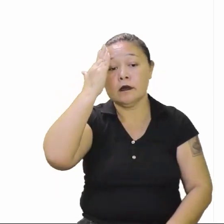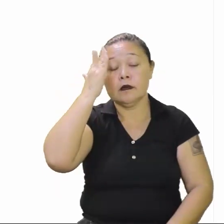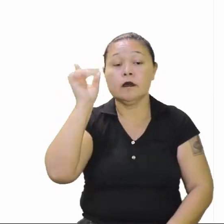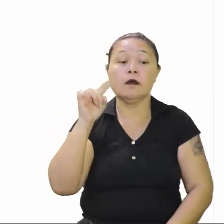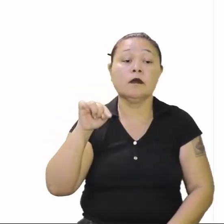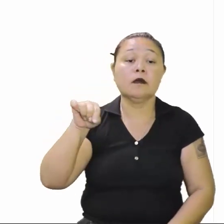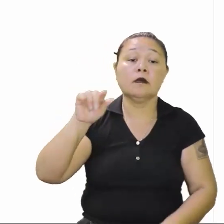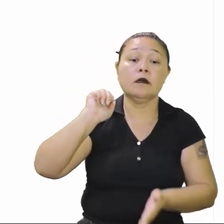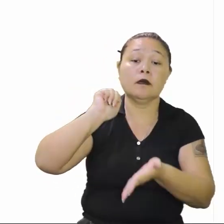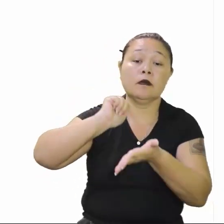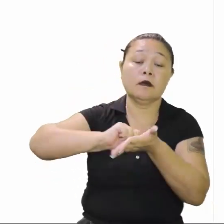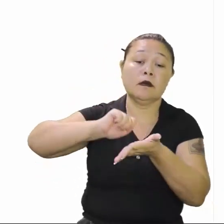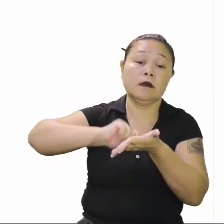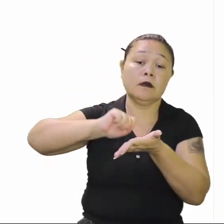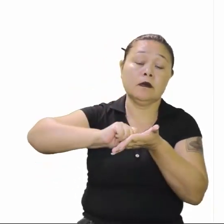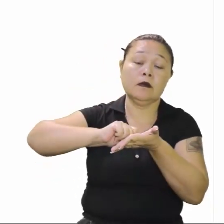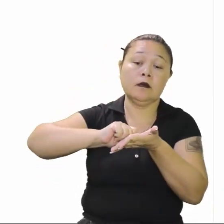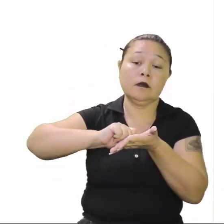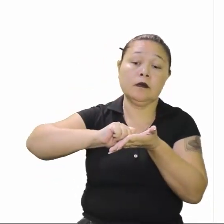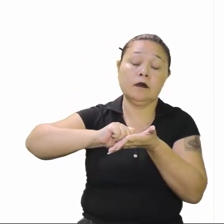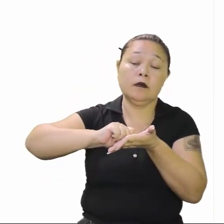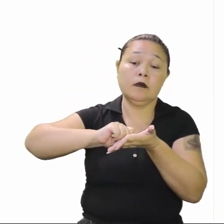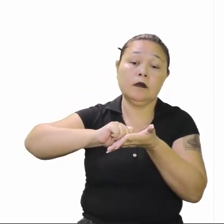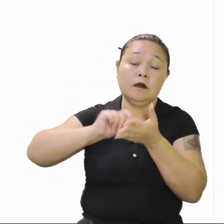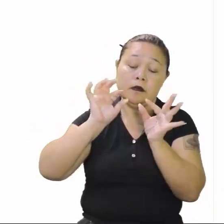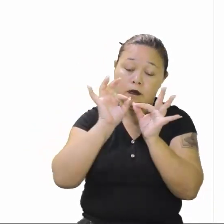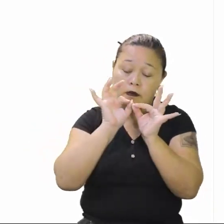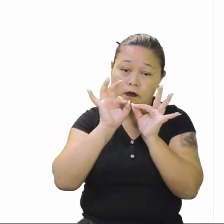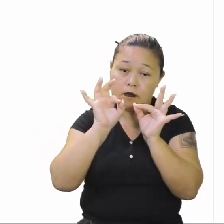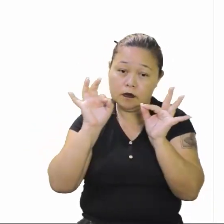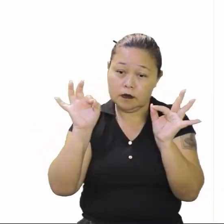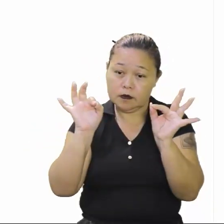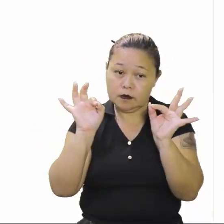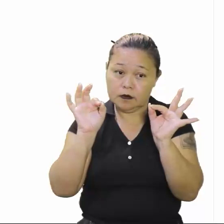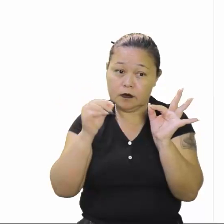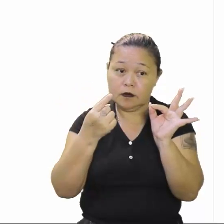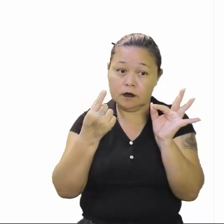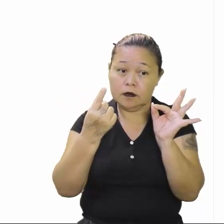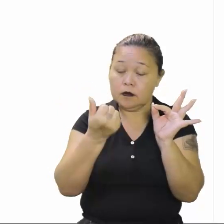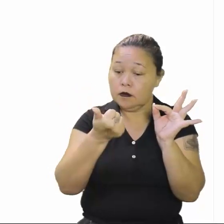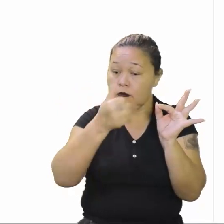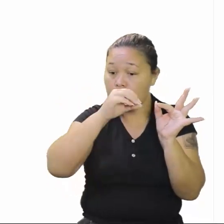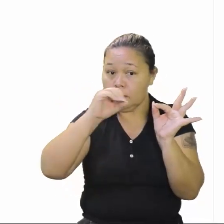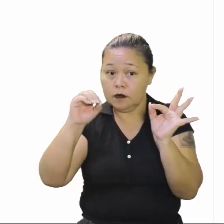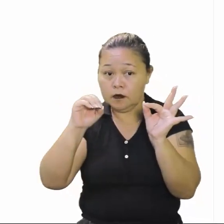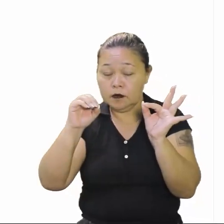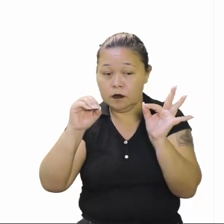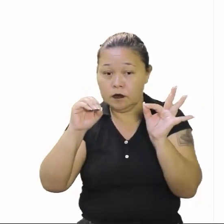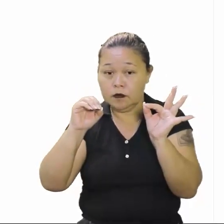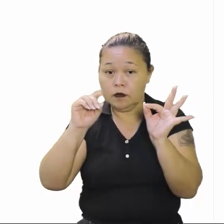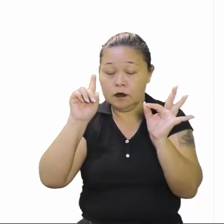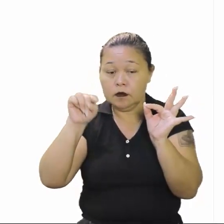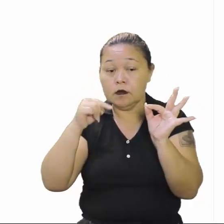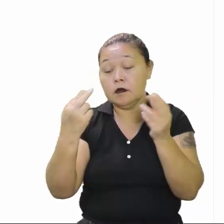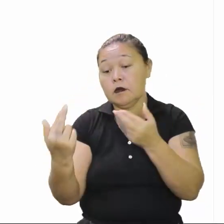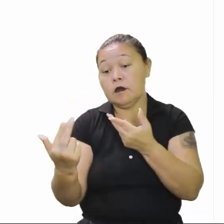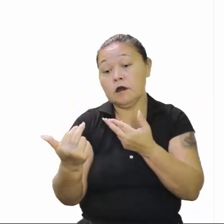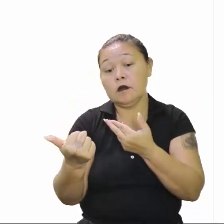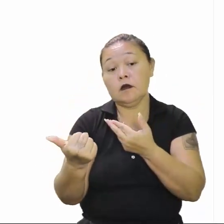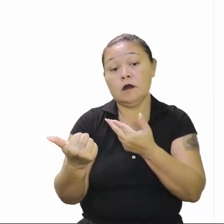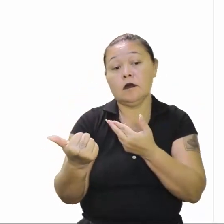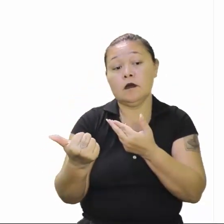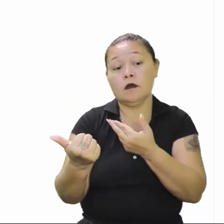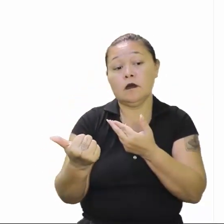a notação do comprimento de 100 micrômetros. E os 100 micrômetros corresponde aqui,